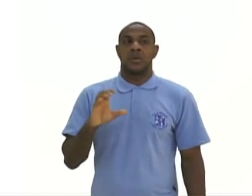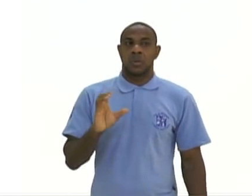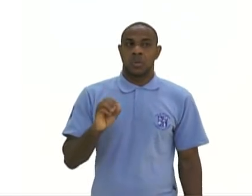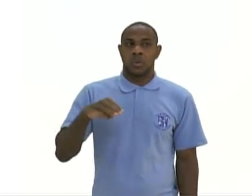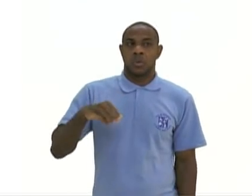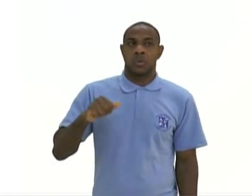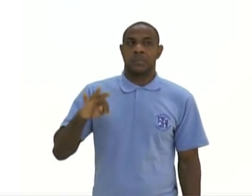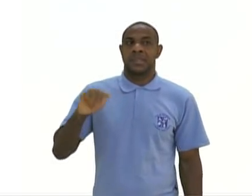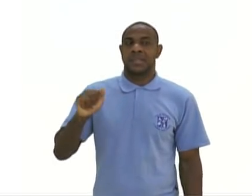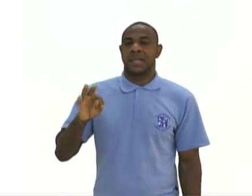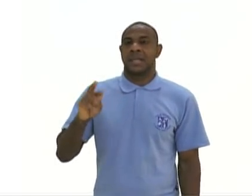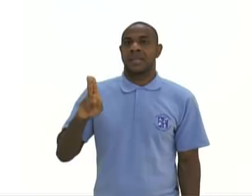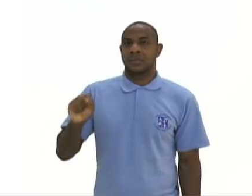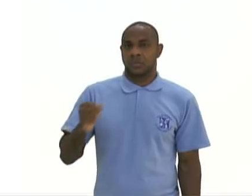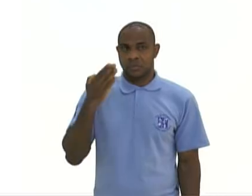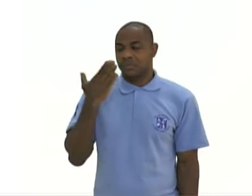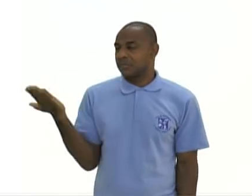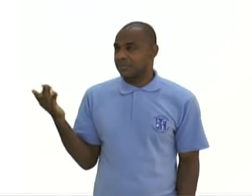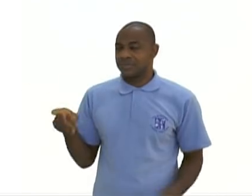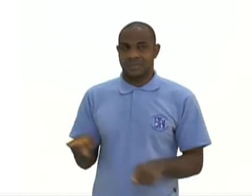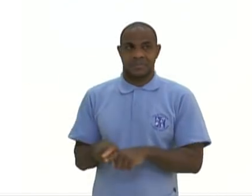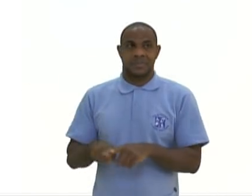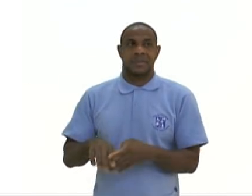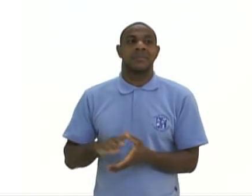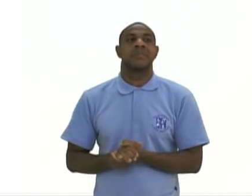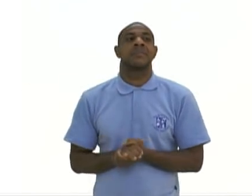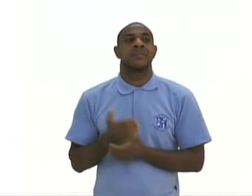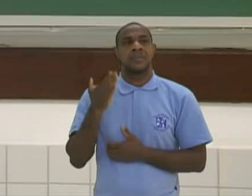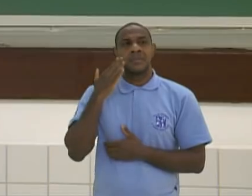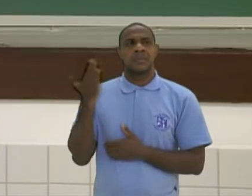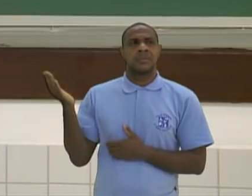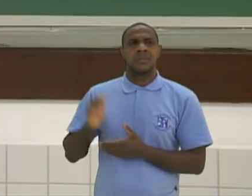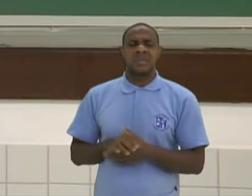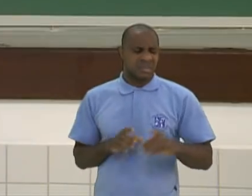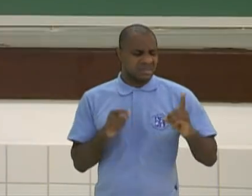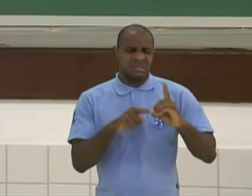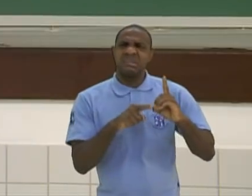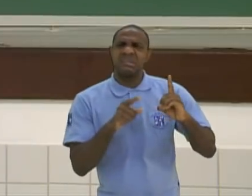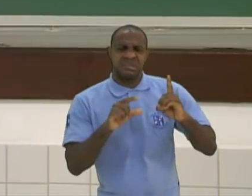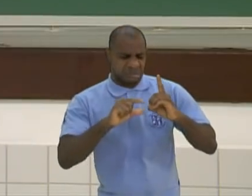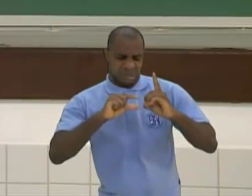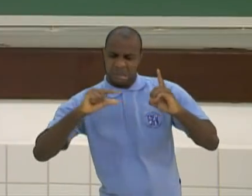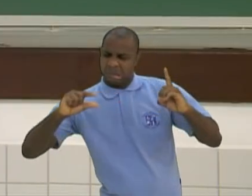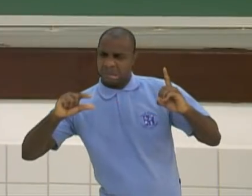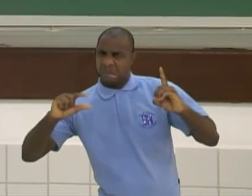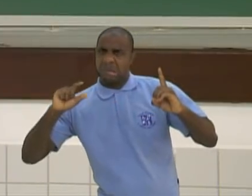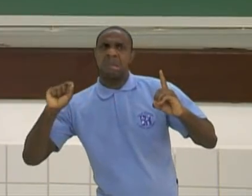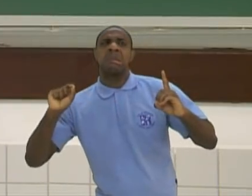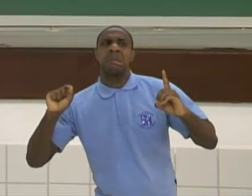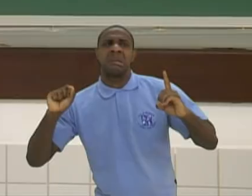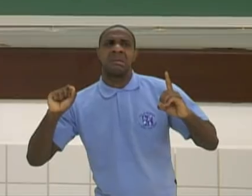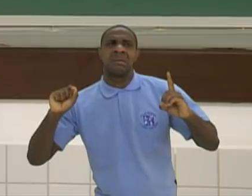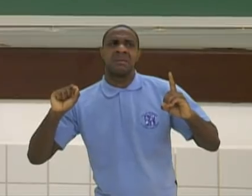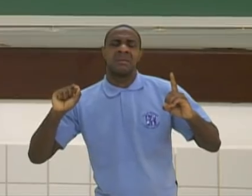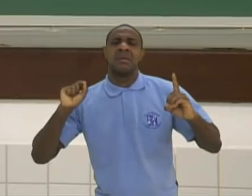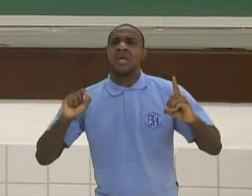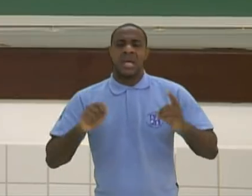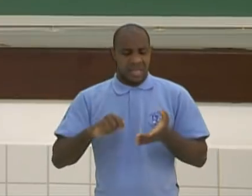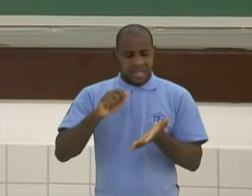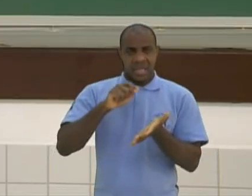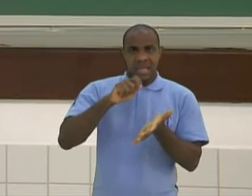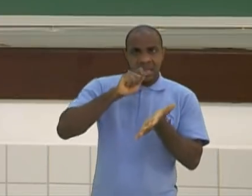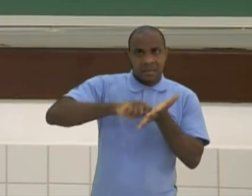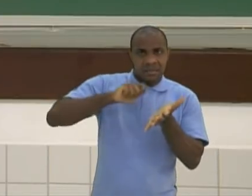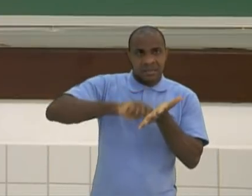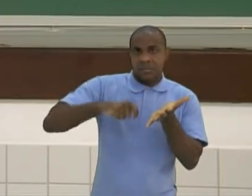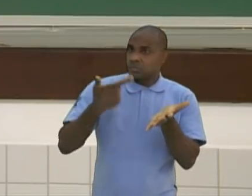soldo, de soldado, é o pagamento dos soldados. E consuetudinário, professor, o que é essa palavra difícil aí? As leis consuetudinárias são aquelas que não estão escritas. Tem a